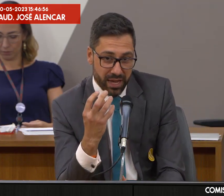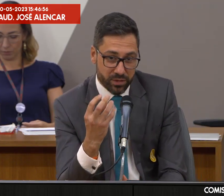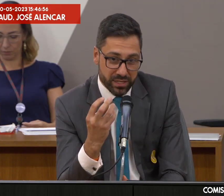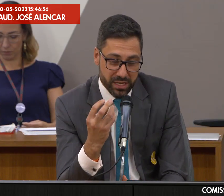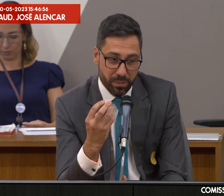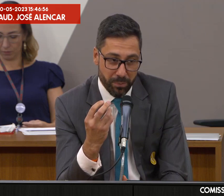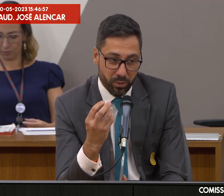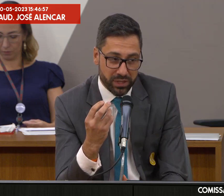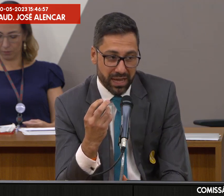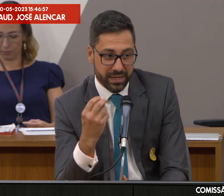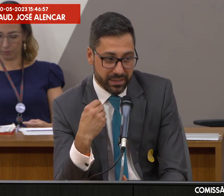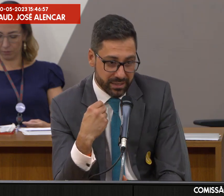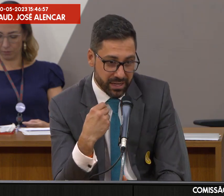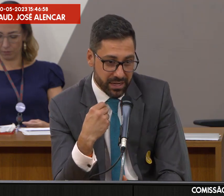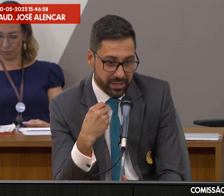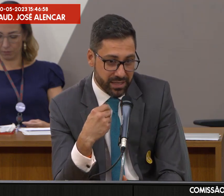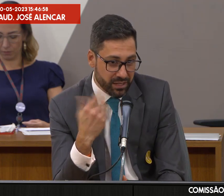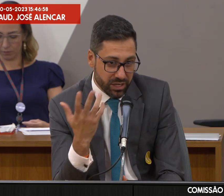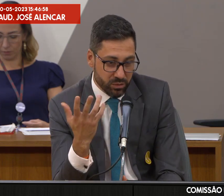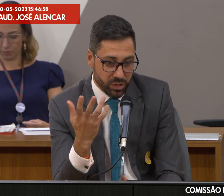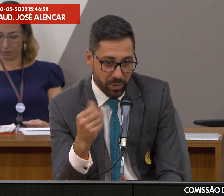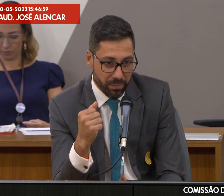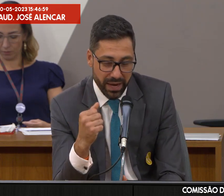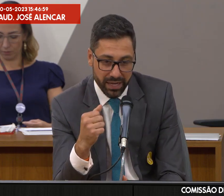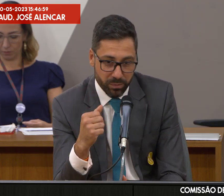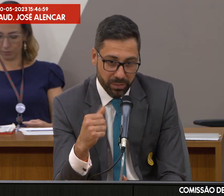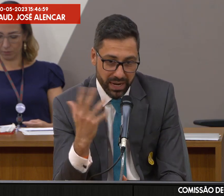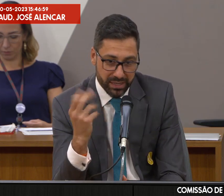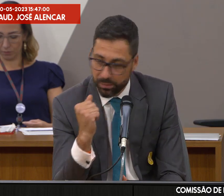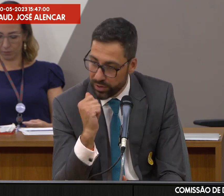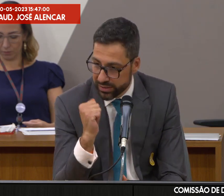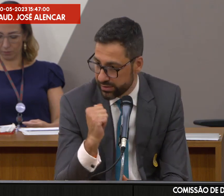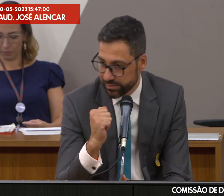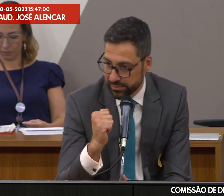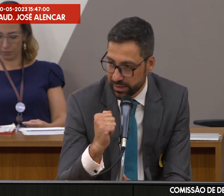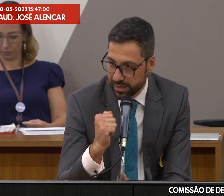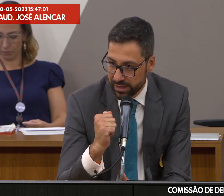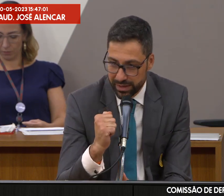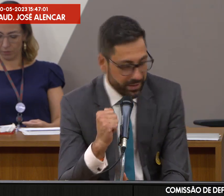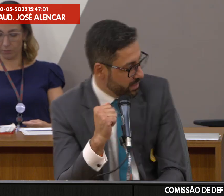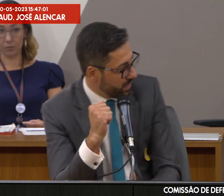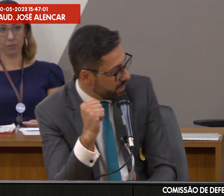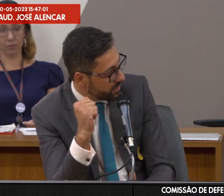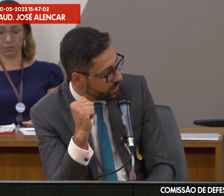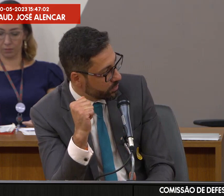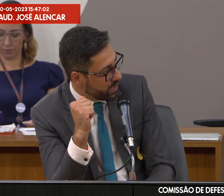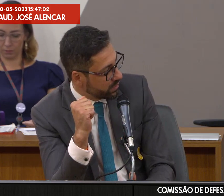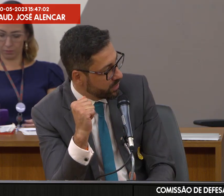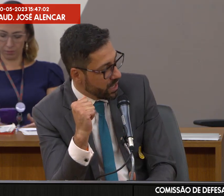tão sérios assim para aprontar antes vocês acham que eles não estão preparados para brigar depois não é verdade Deputado